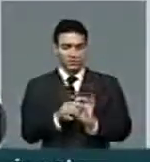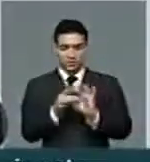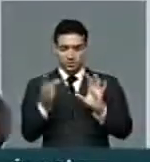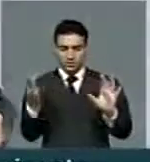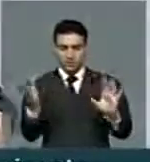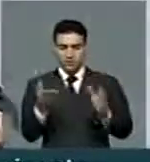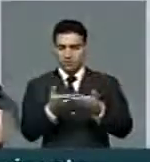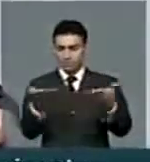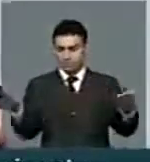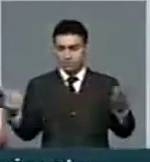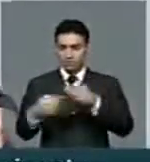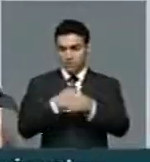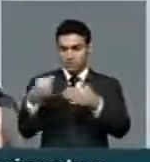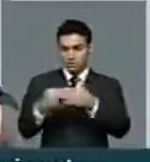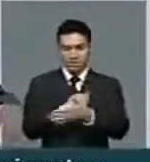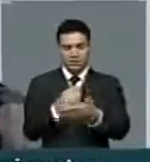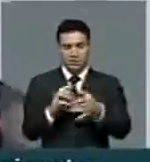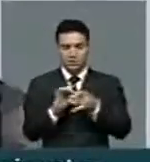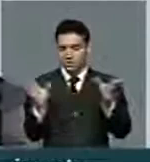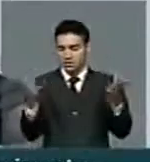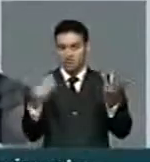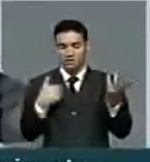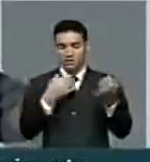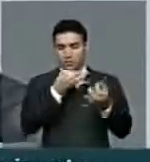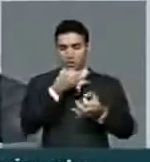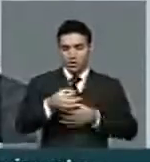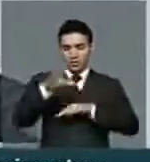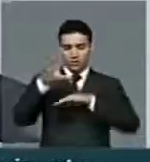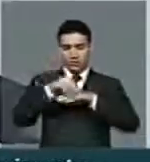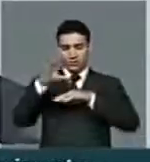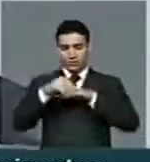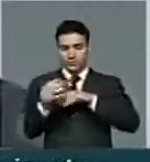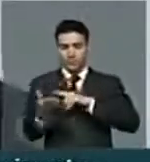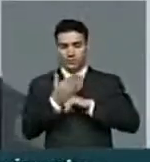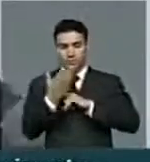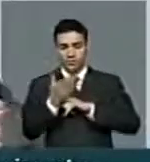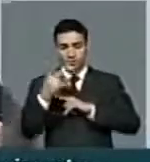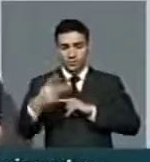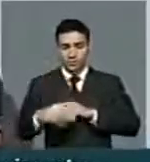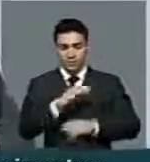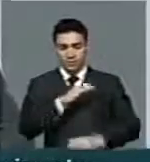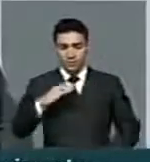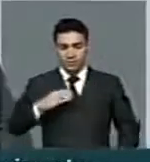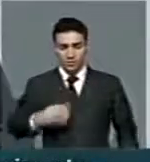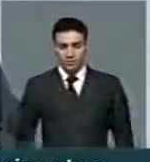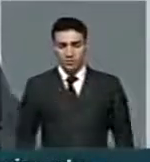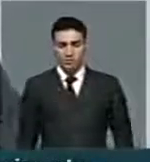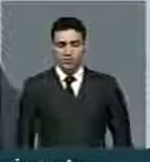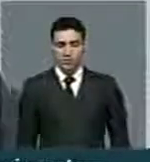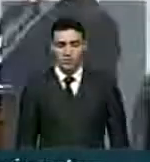disposição para os questionamentos, observações e contribuições dessa comissão. Muito bem, dando continuidade.